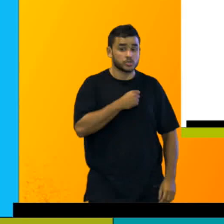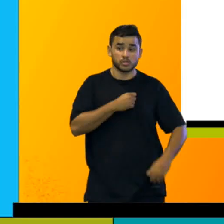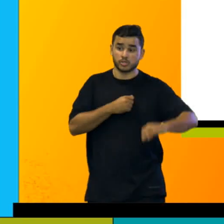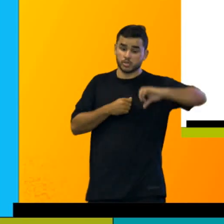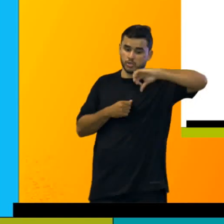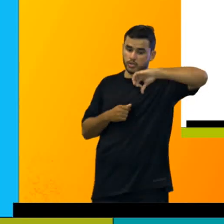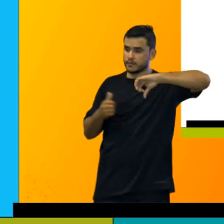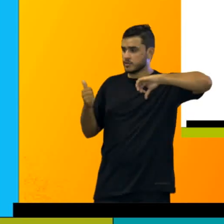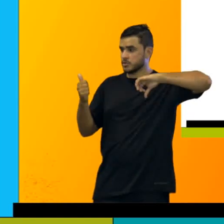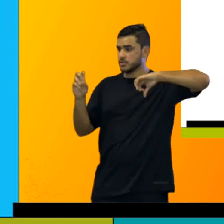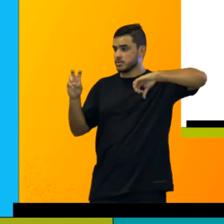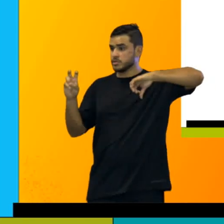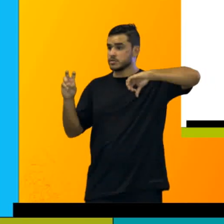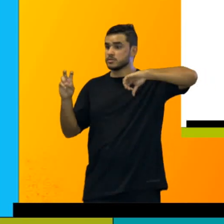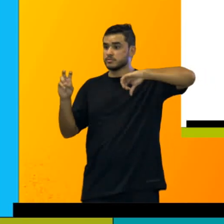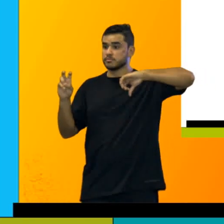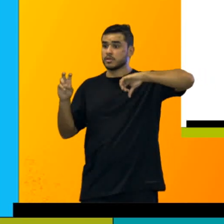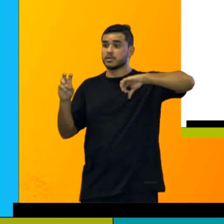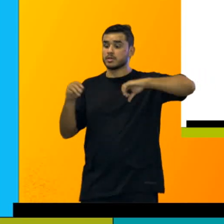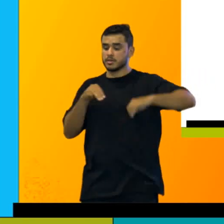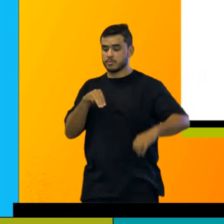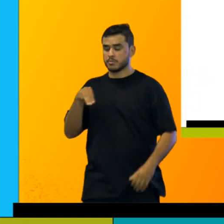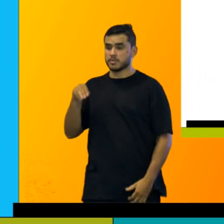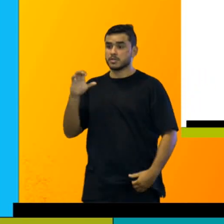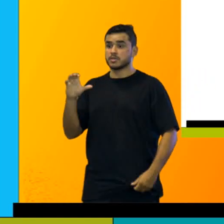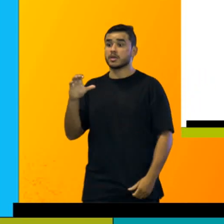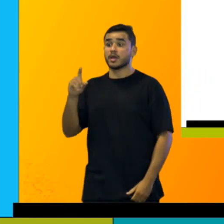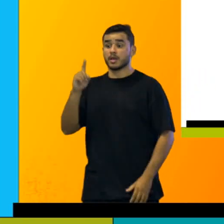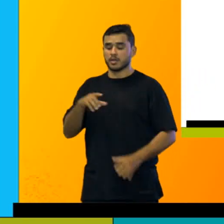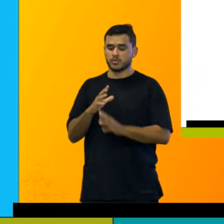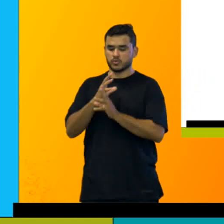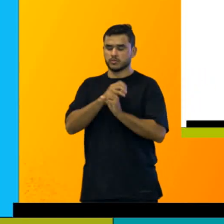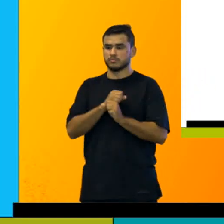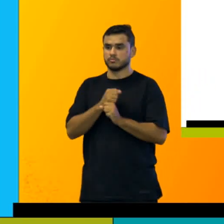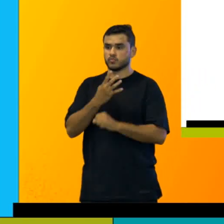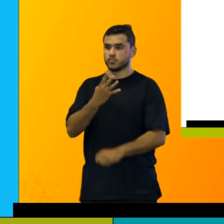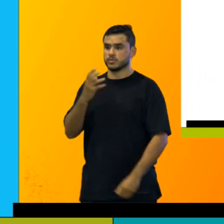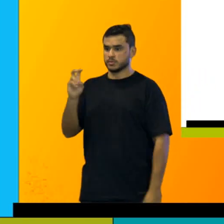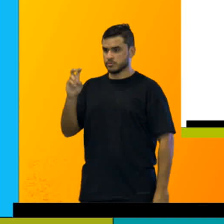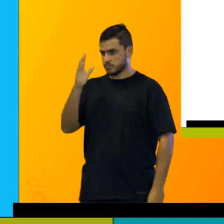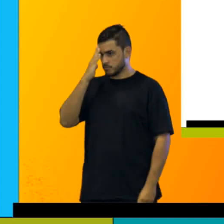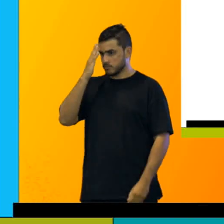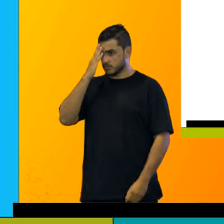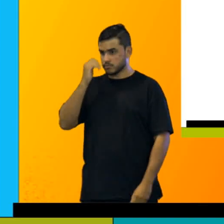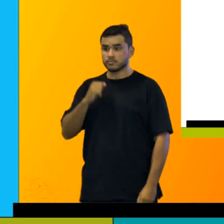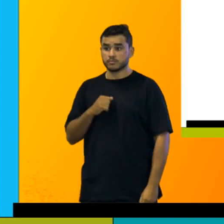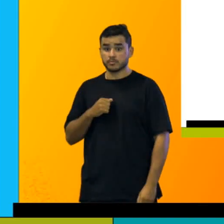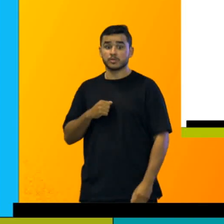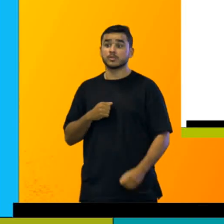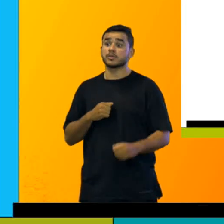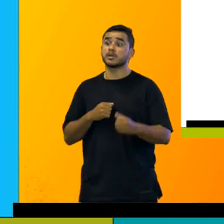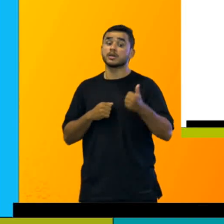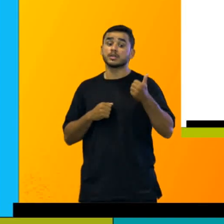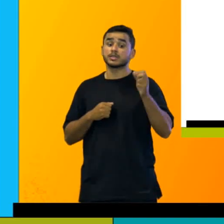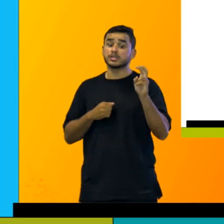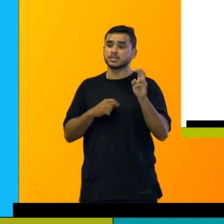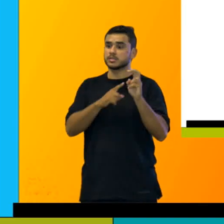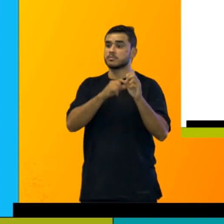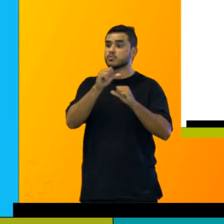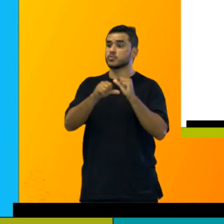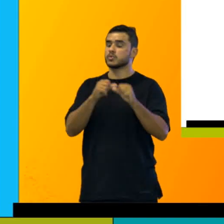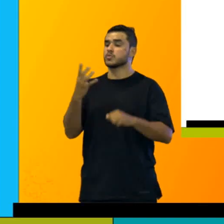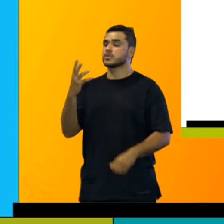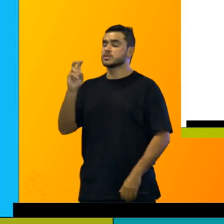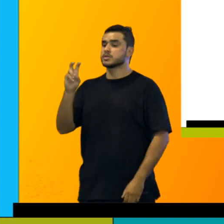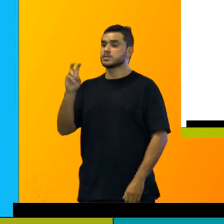15, eu procuro o MMC, que é 45, ó. Para o 15 virar 45, eu multiplico por 3,